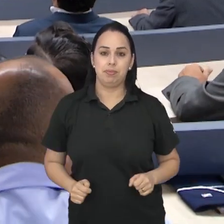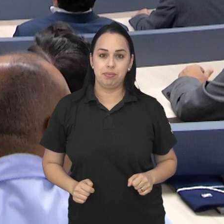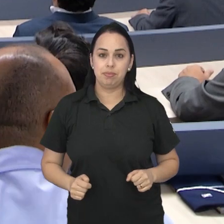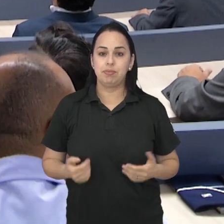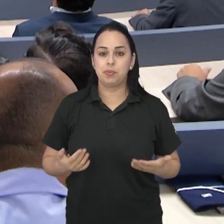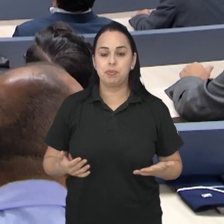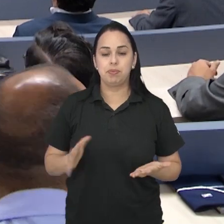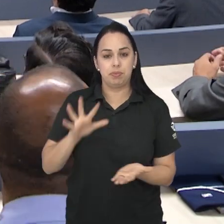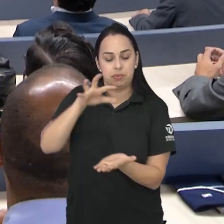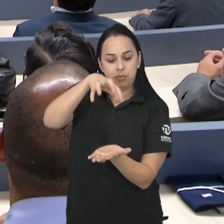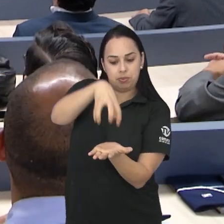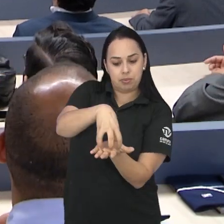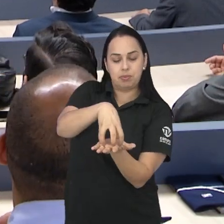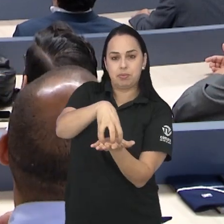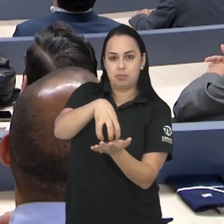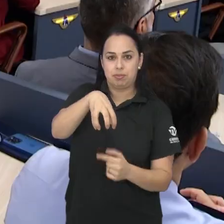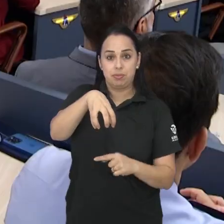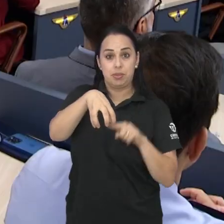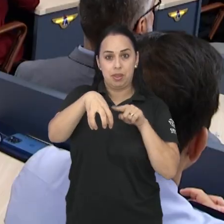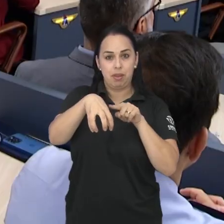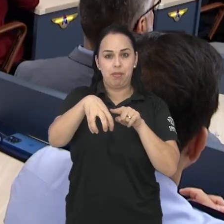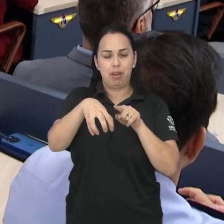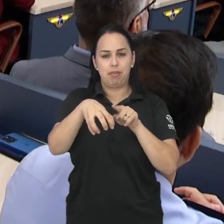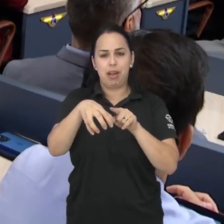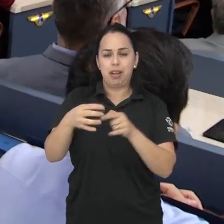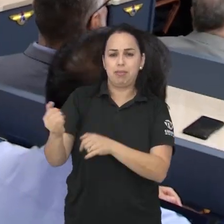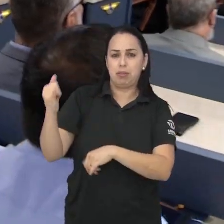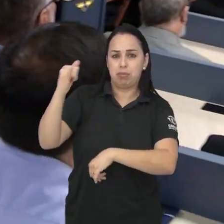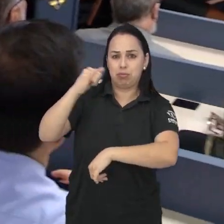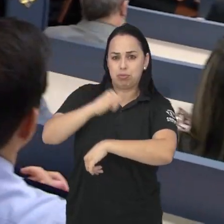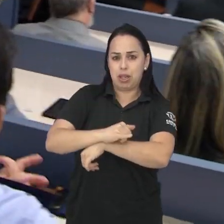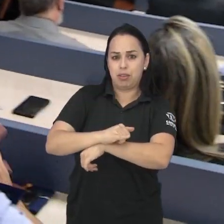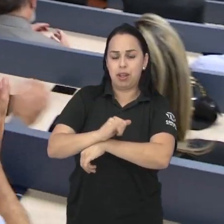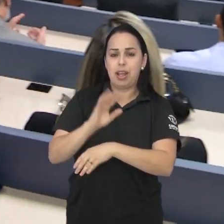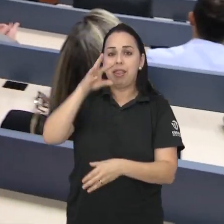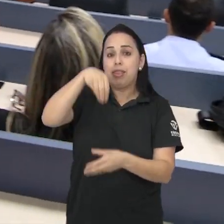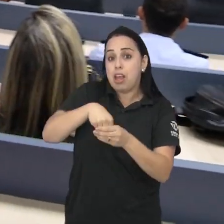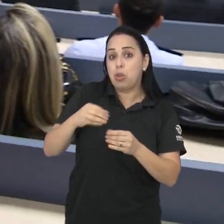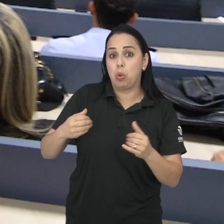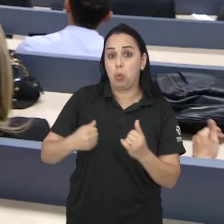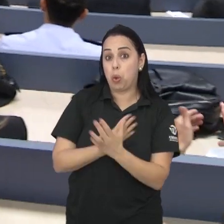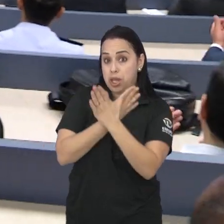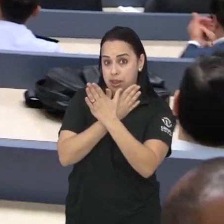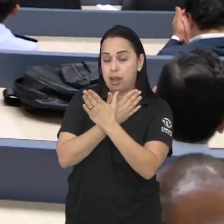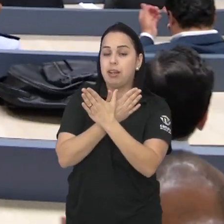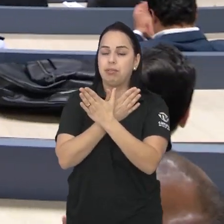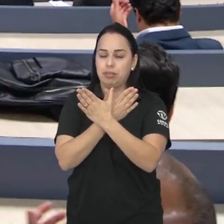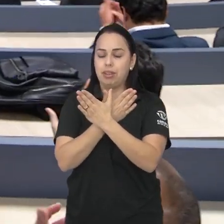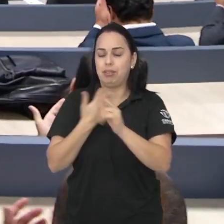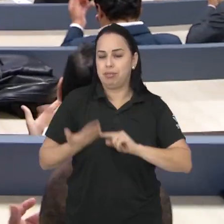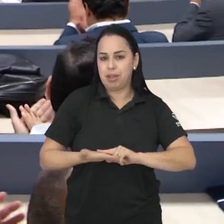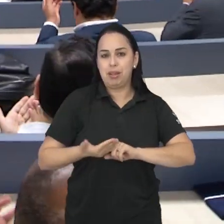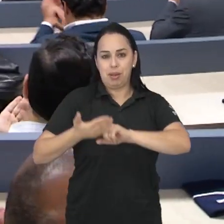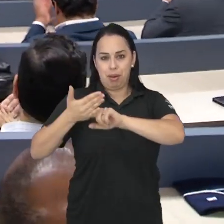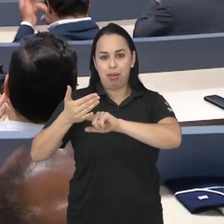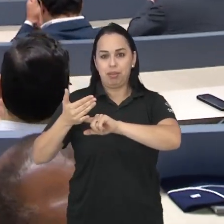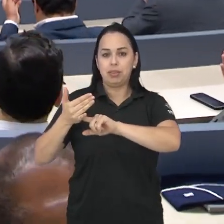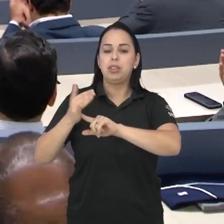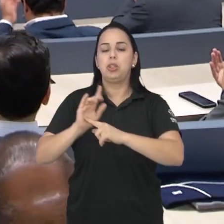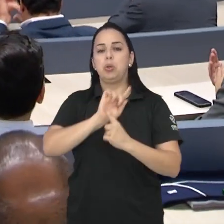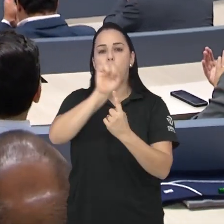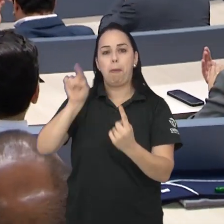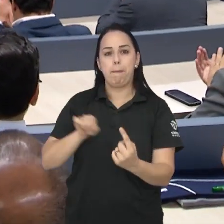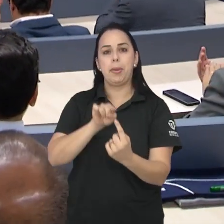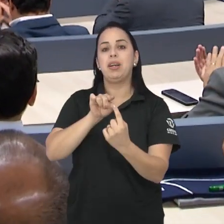Amparo à Pesquisa do estado de São Paulo. O Centro de Pesquisa Aeroespacial será implementado no ITA, o Instituto de